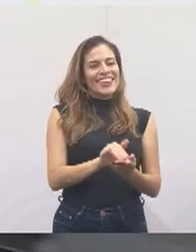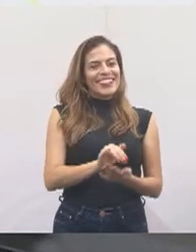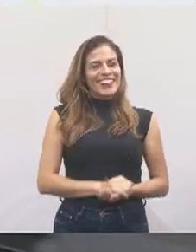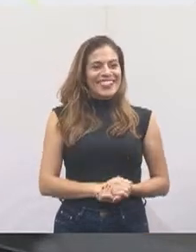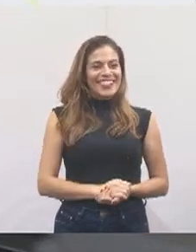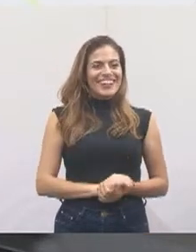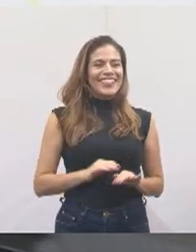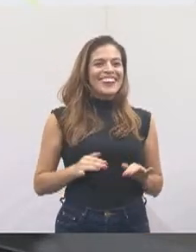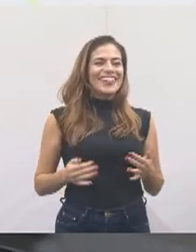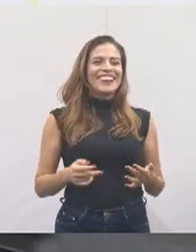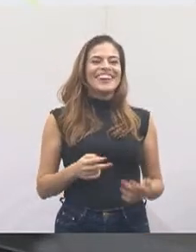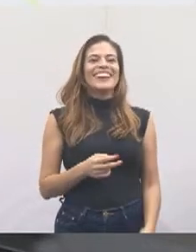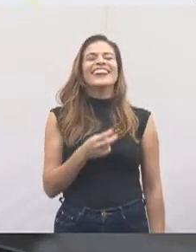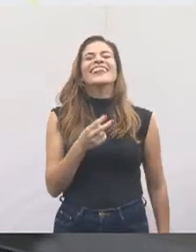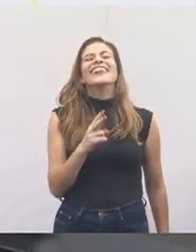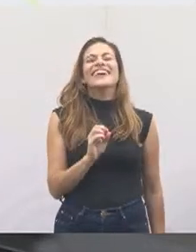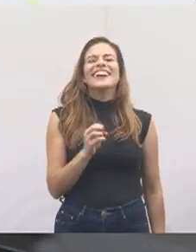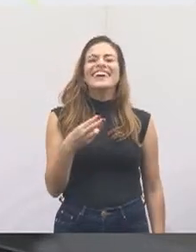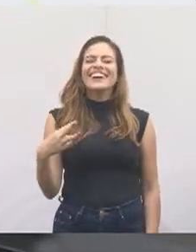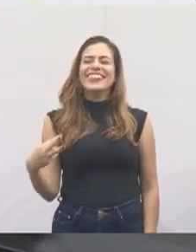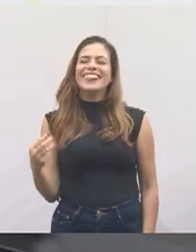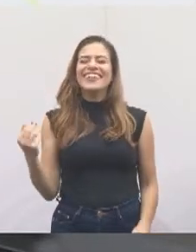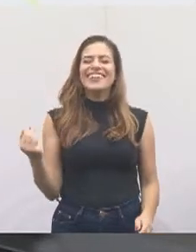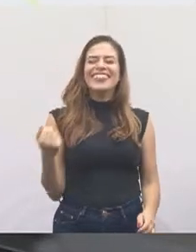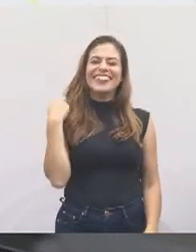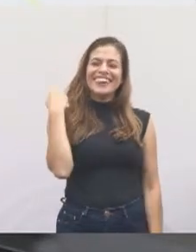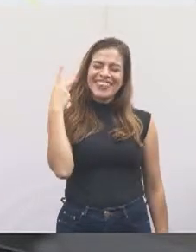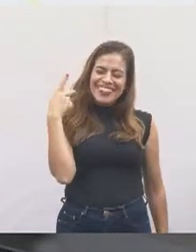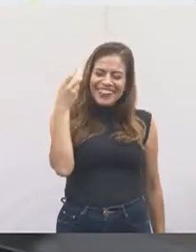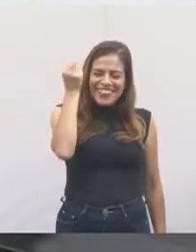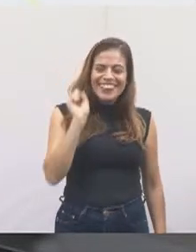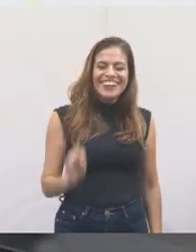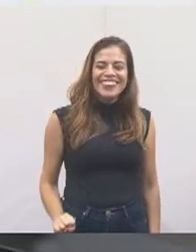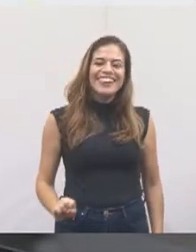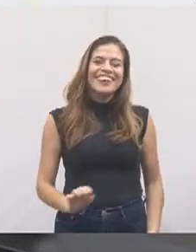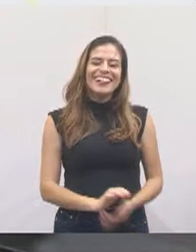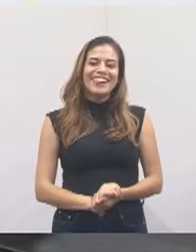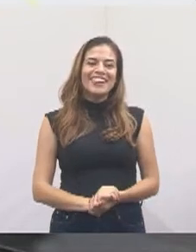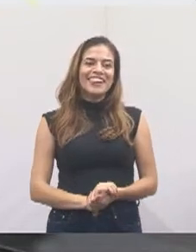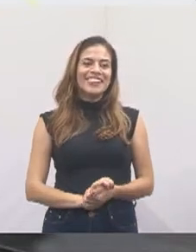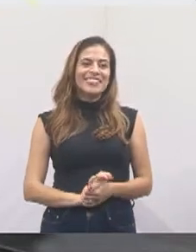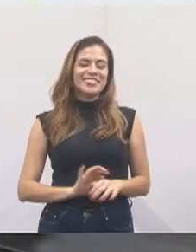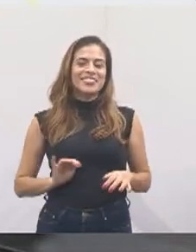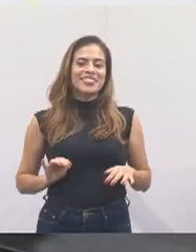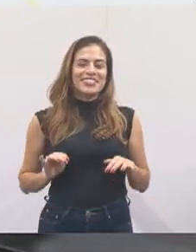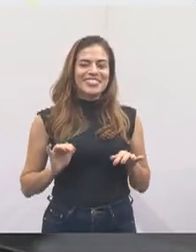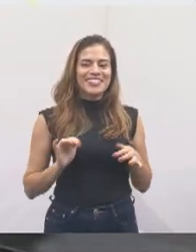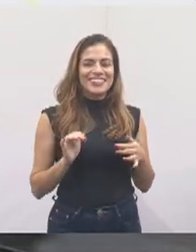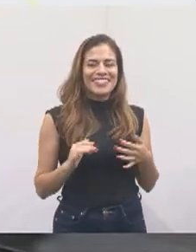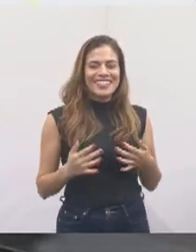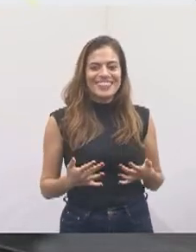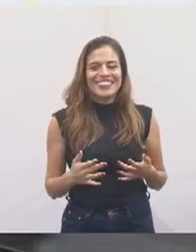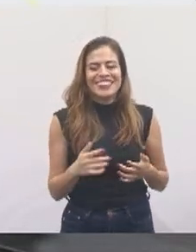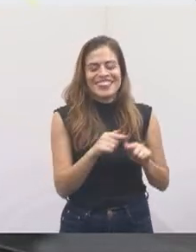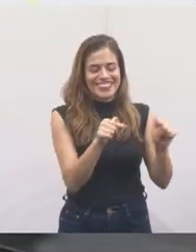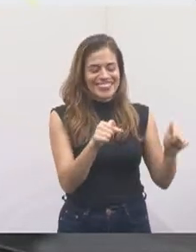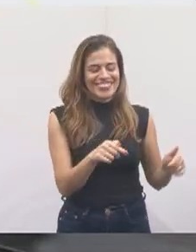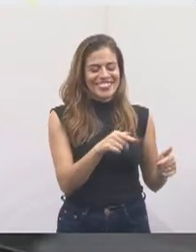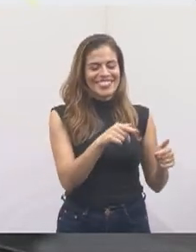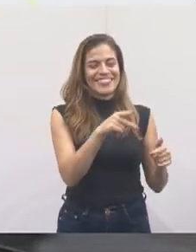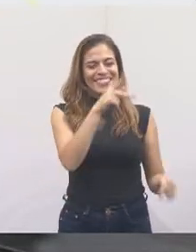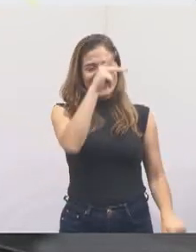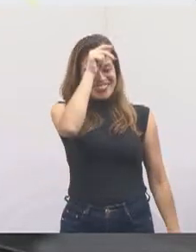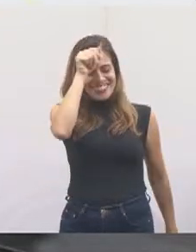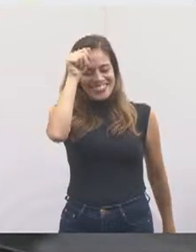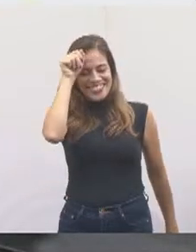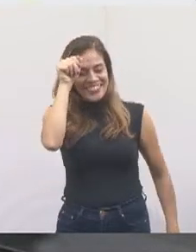informação 22223 a vereadora amizade a diretor geral do gabinete do prefeito Qual